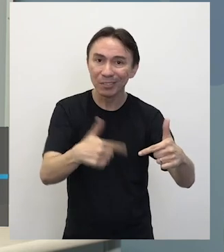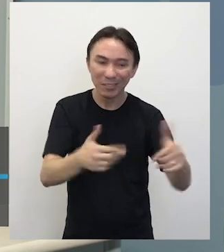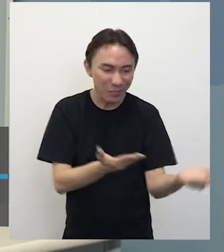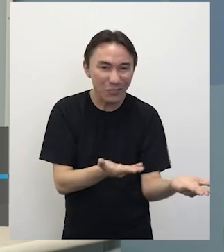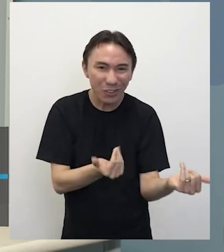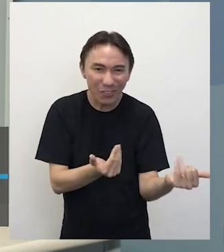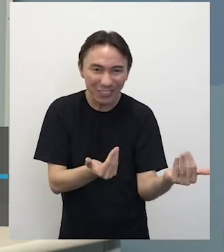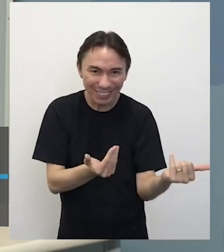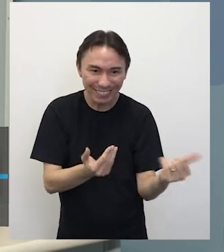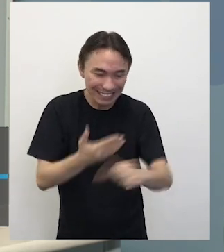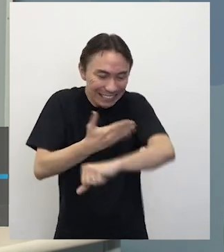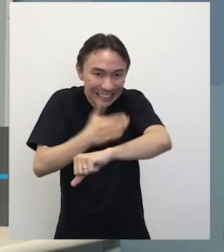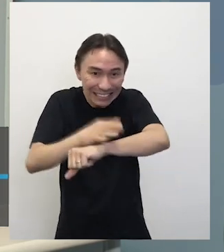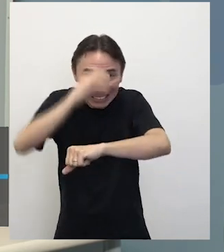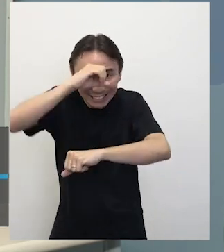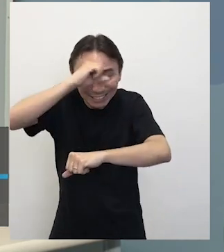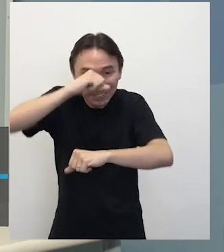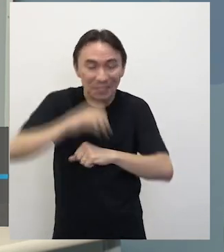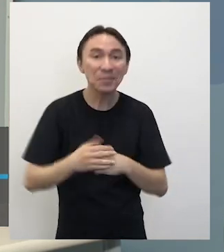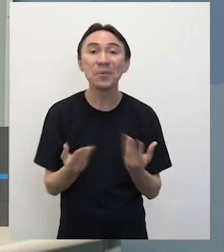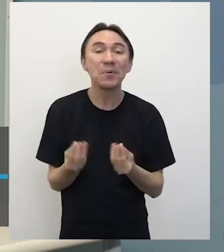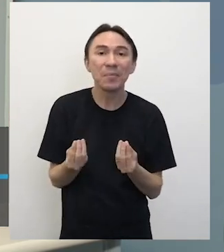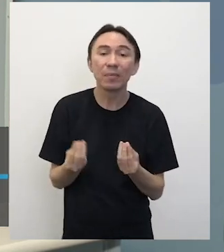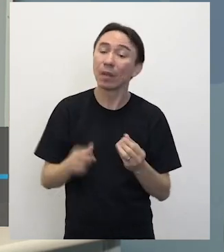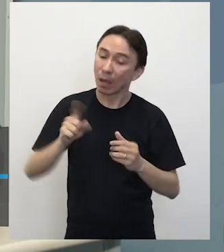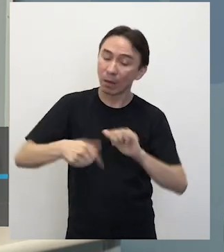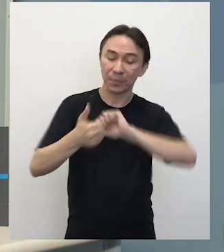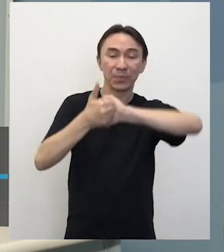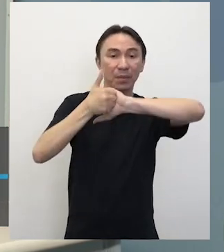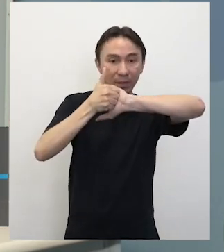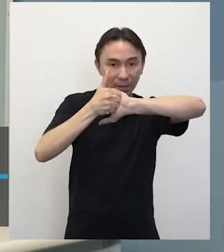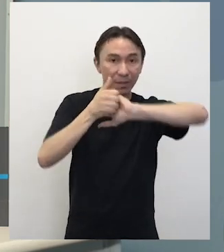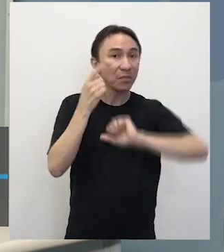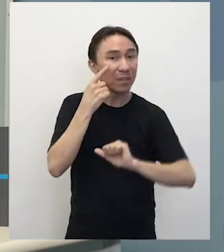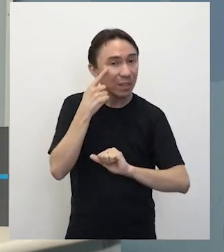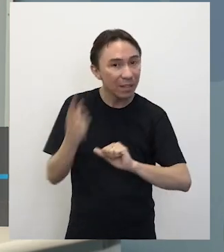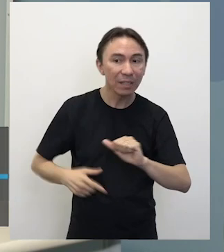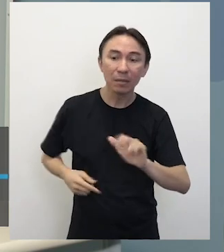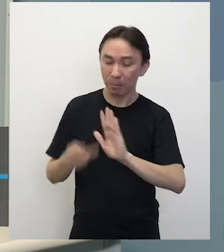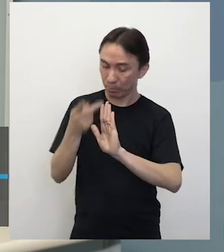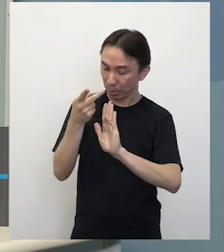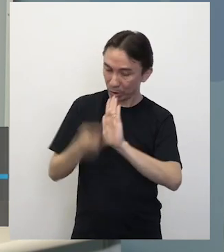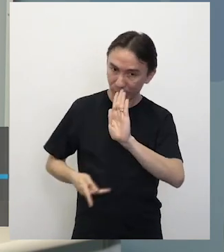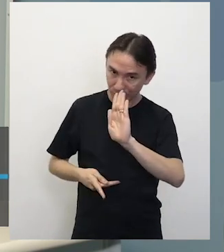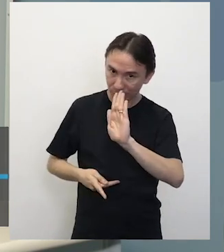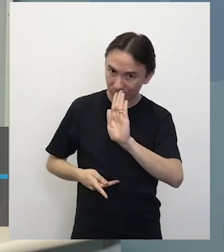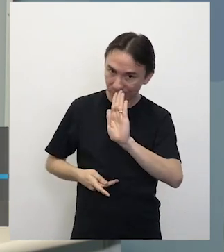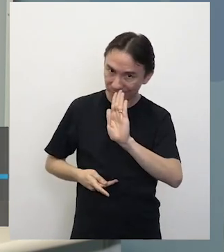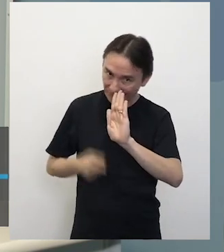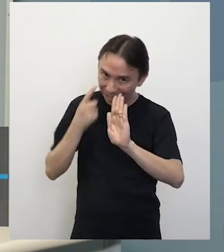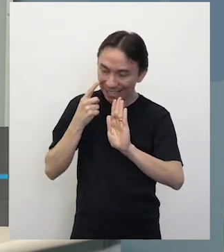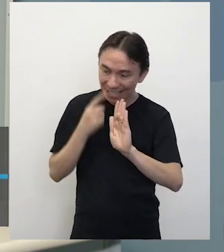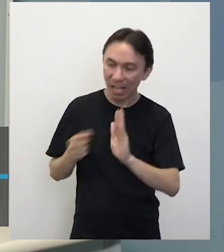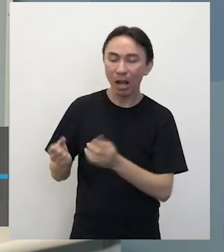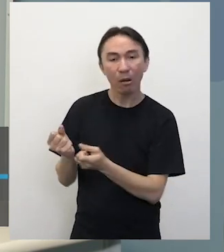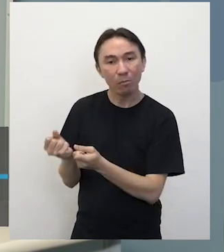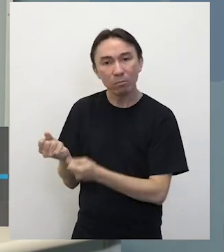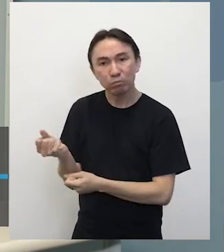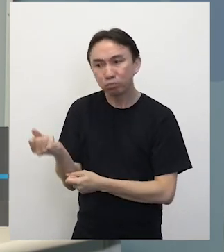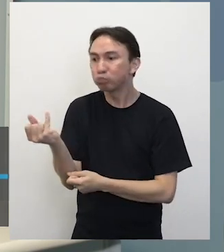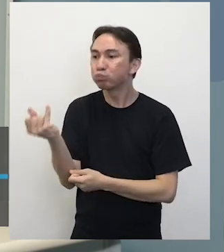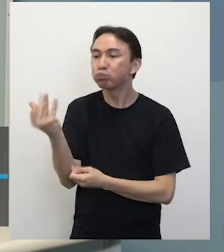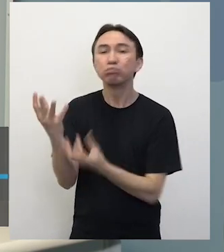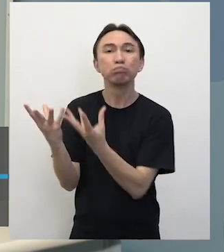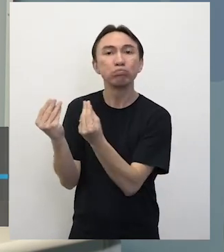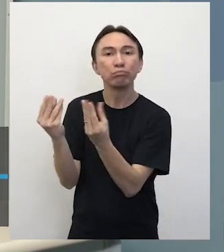estou monitorando? Eu fiz primeiro um lançamento do projeto para vários alunos e depois eu fui monitorando para saber quem conseguiu